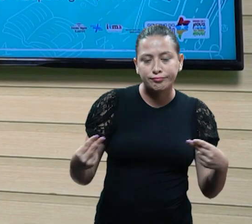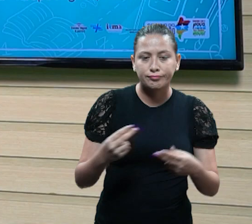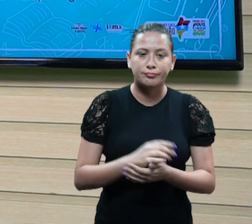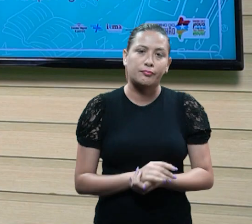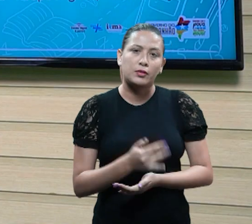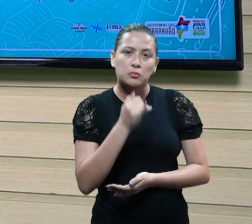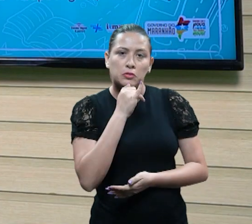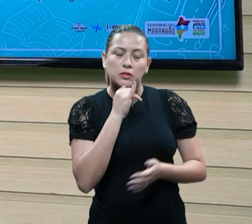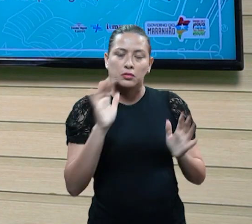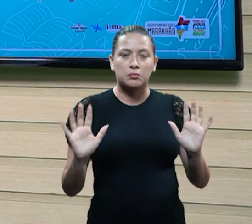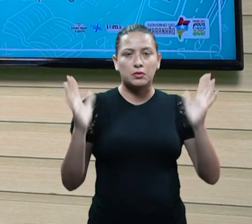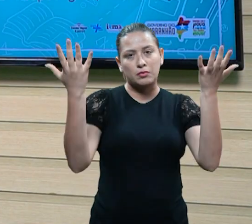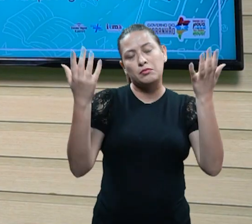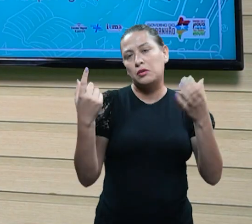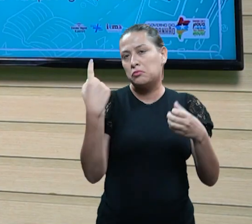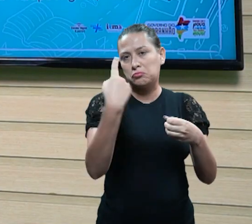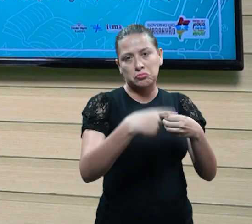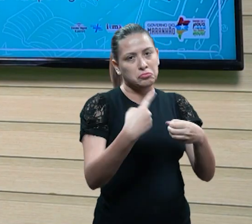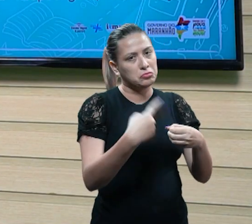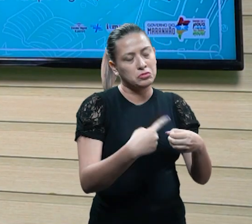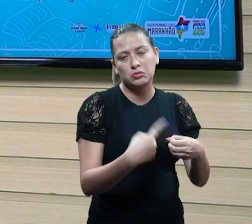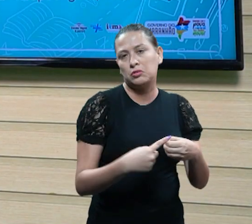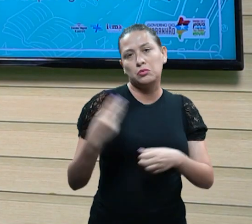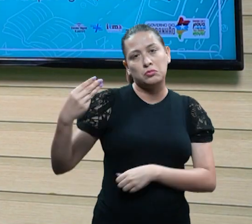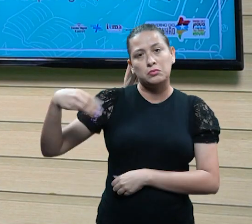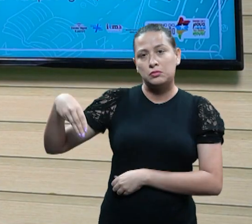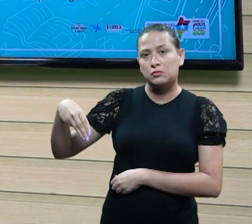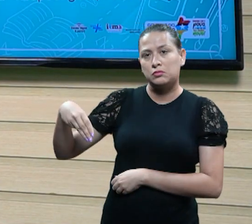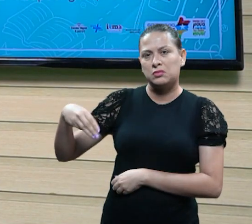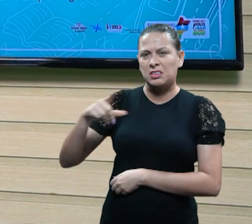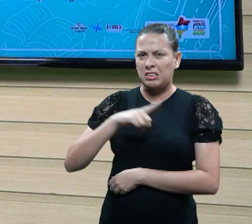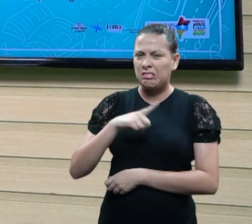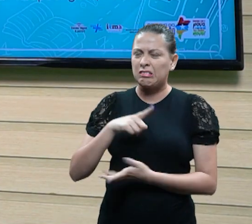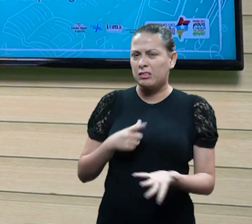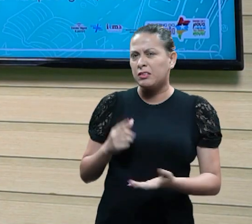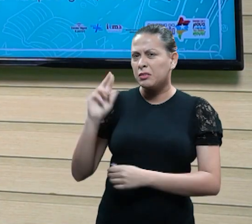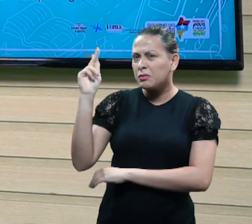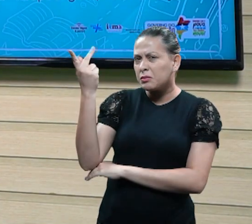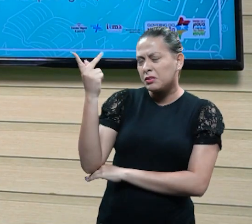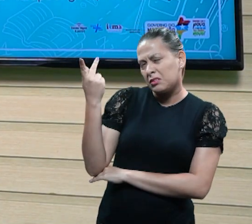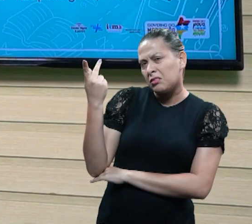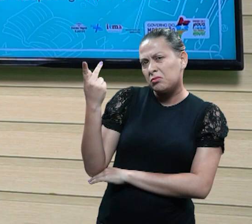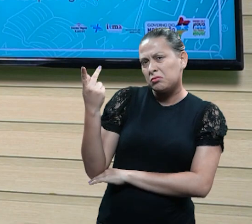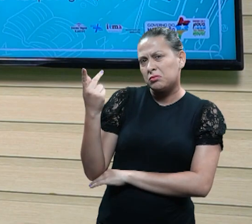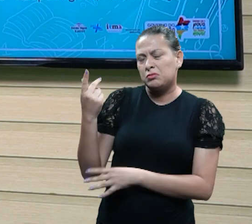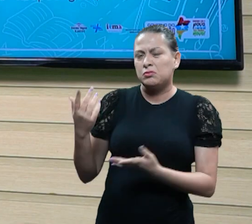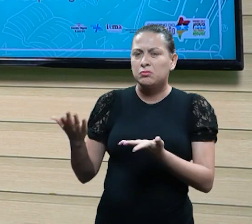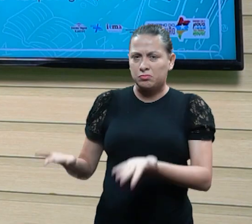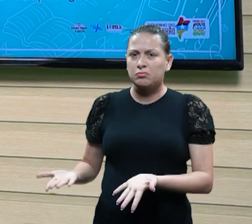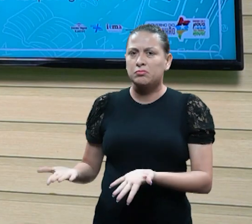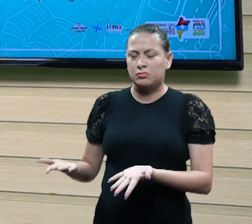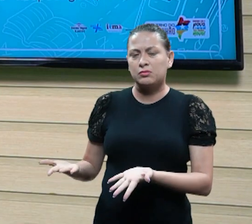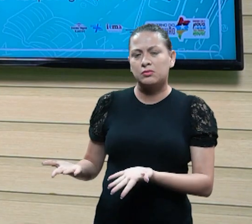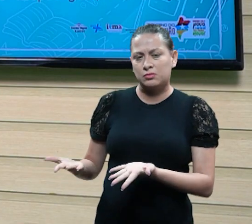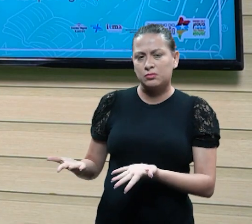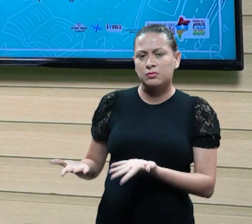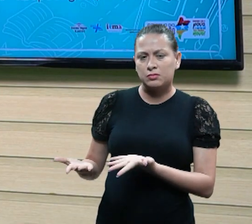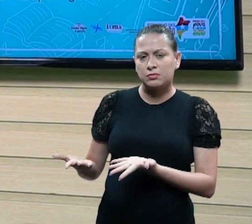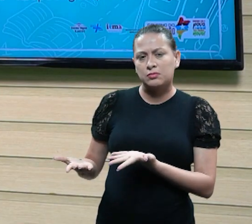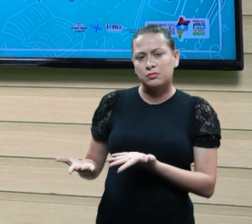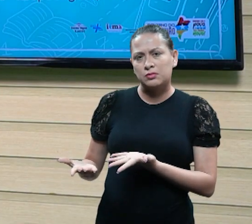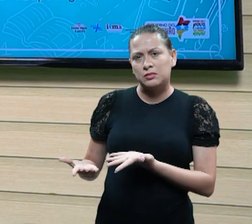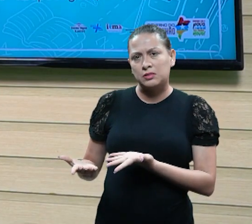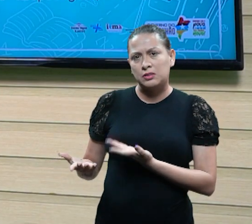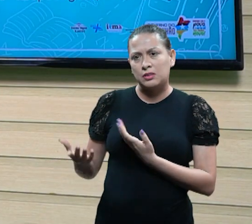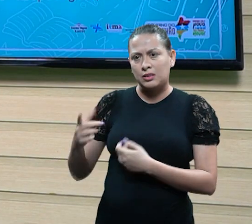algum interior do Maranhão, será que a gente tem uma hospedagem, um evento grande, e será que a gente tem uma